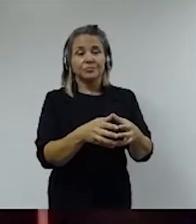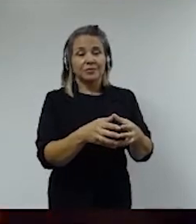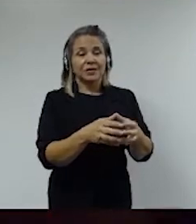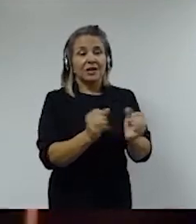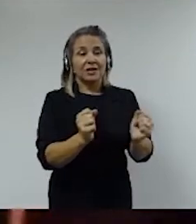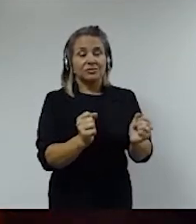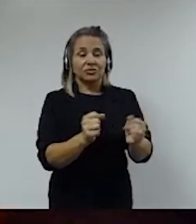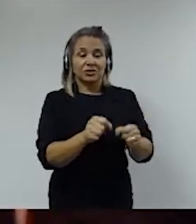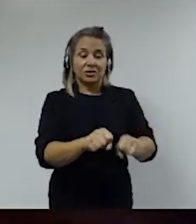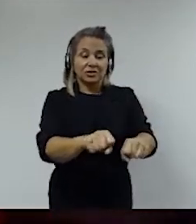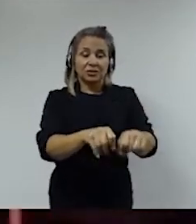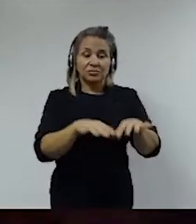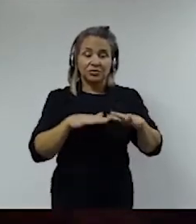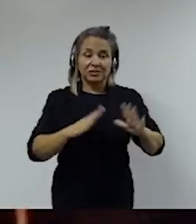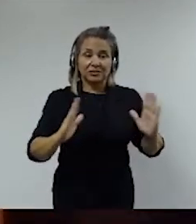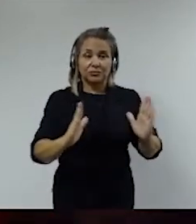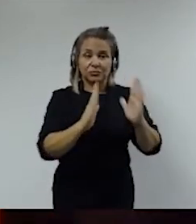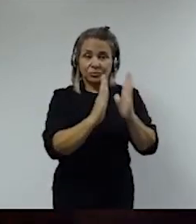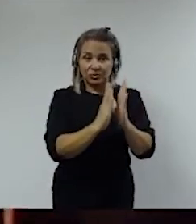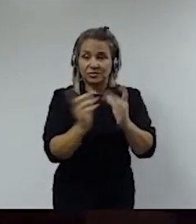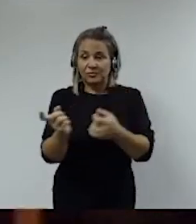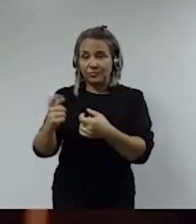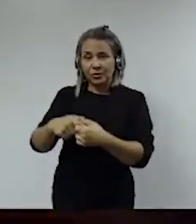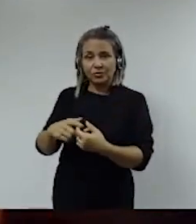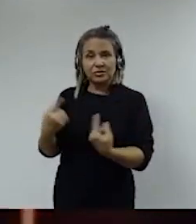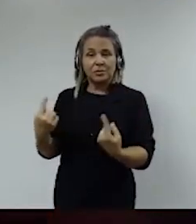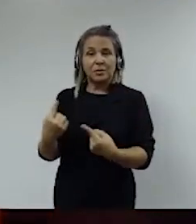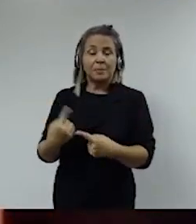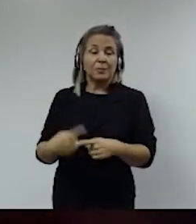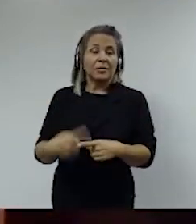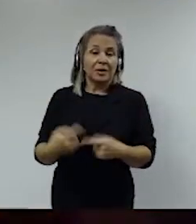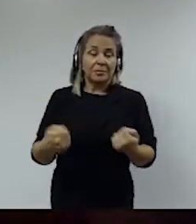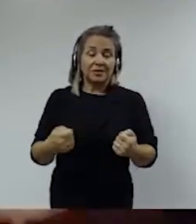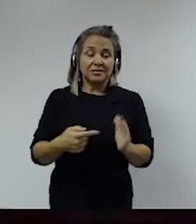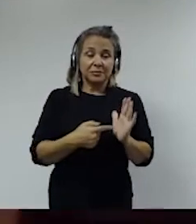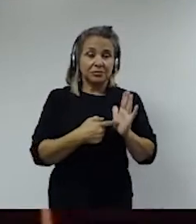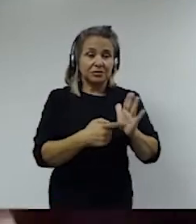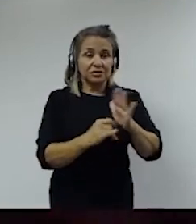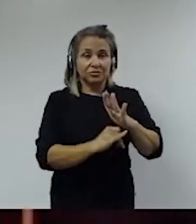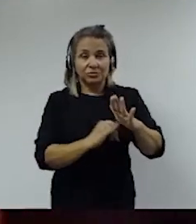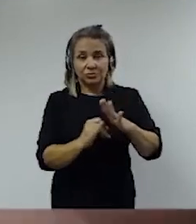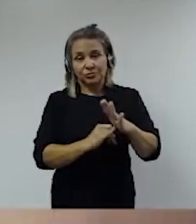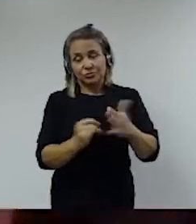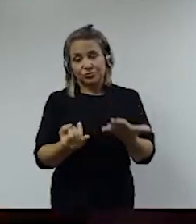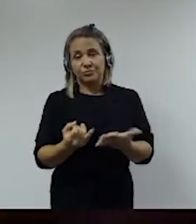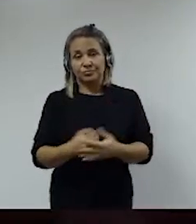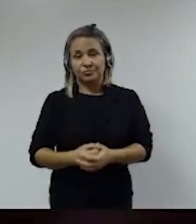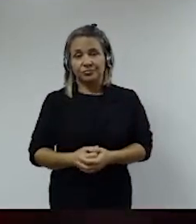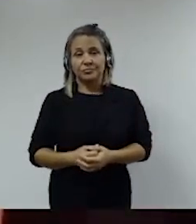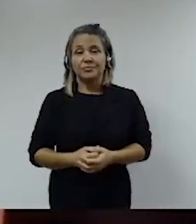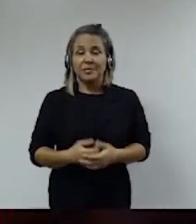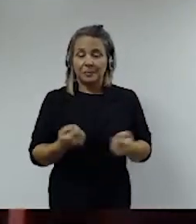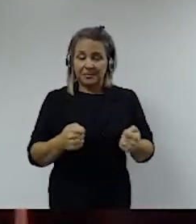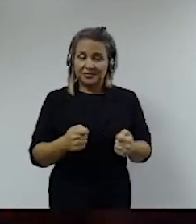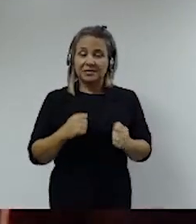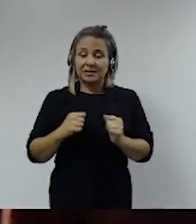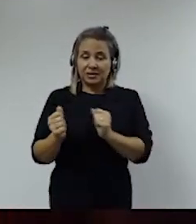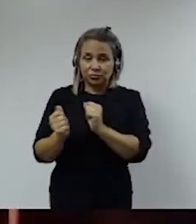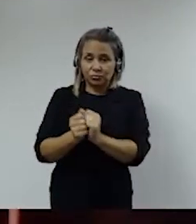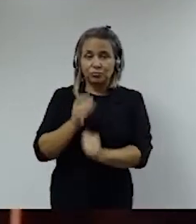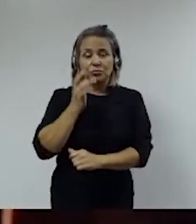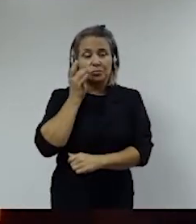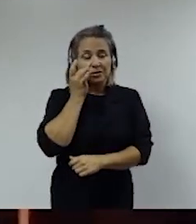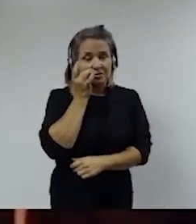forma presencial, porque isso é, na verdade, da essência desse instituto. Acho que a gente não pode nem falar em audiência de custódia se ela não for presencial.